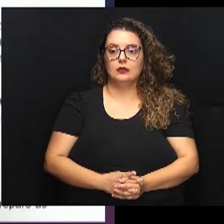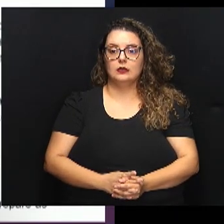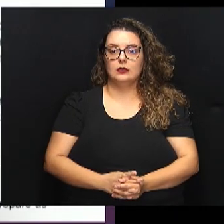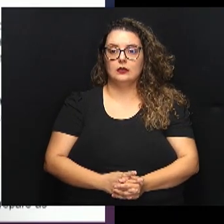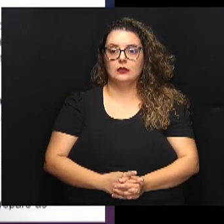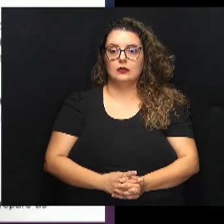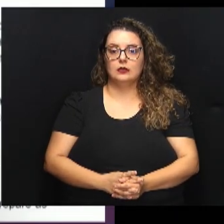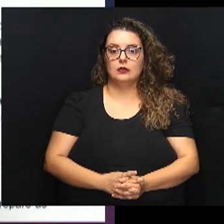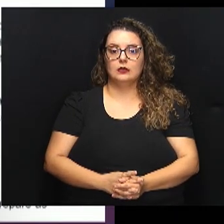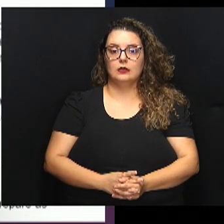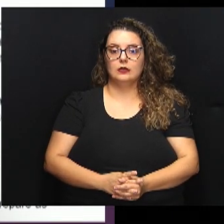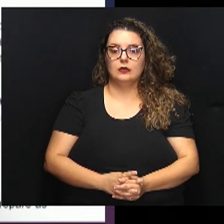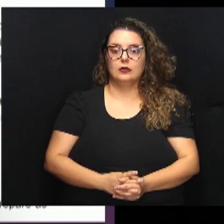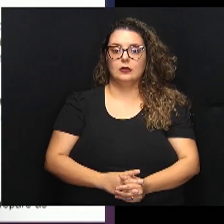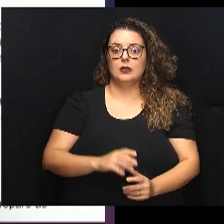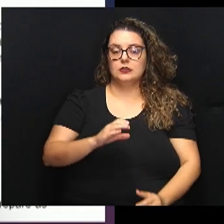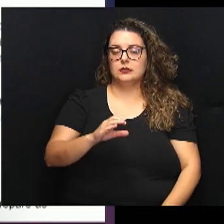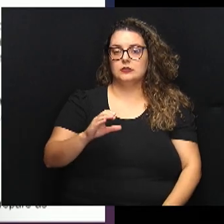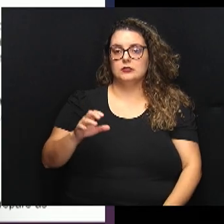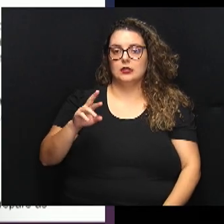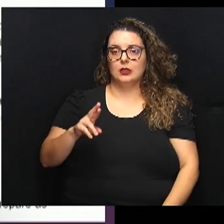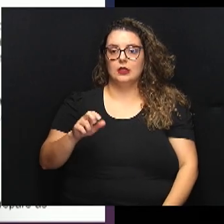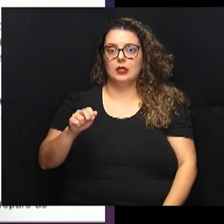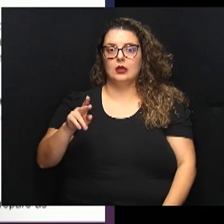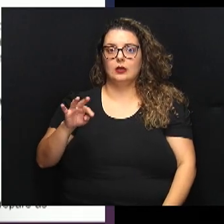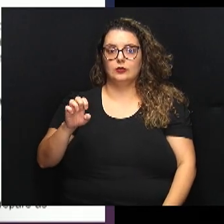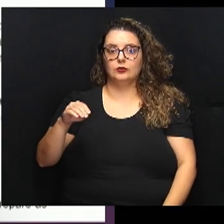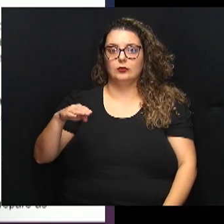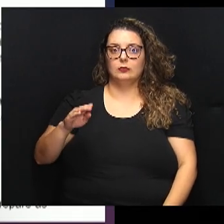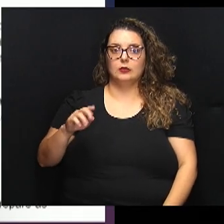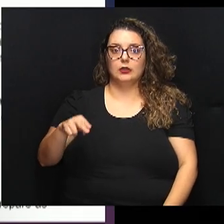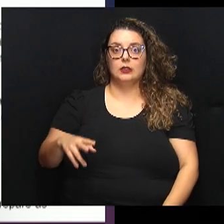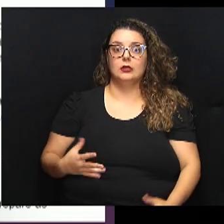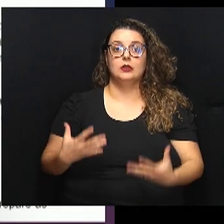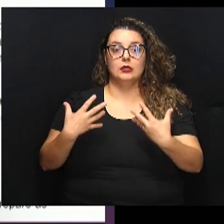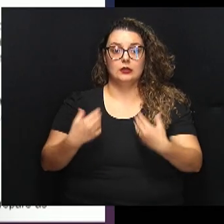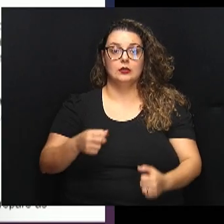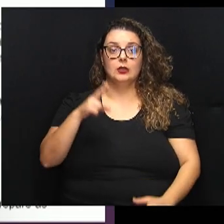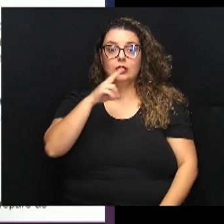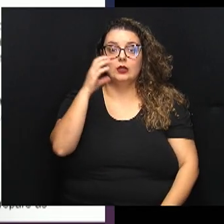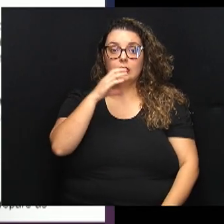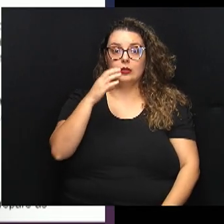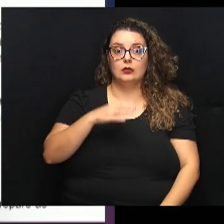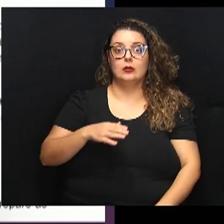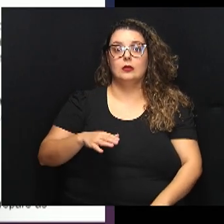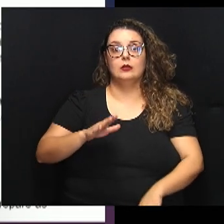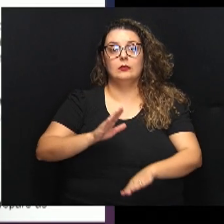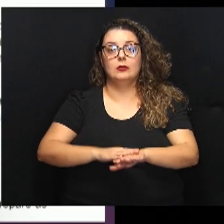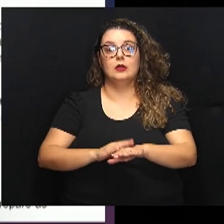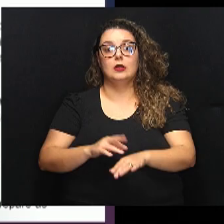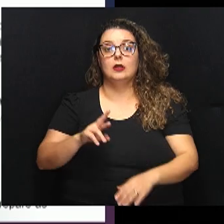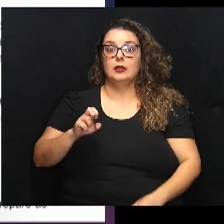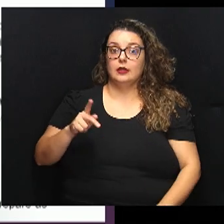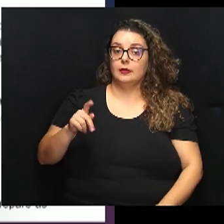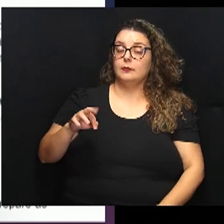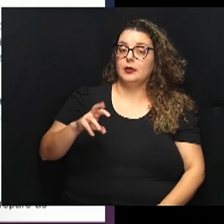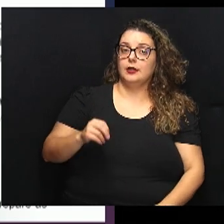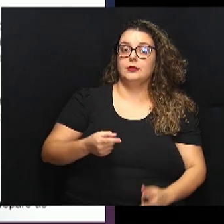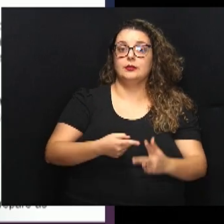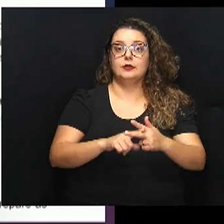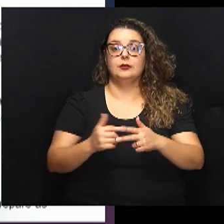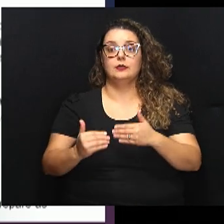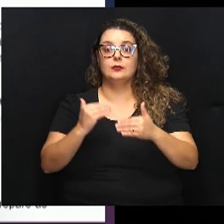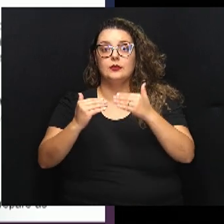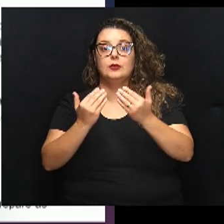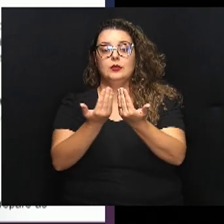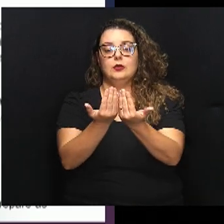apela à concessionária CCR Autoban para que adote com urgência medidas de reparo e recuperação do